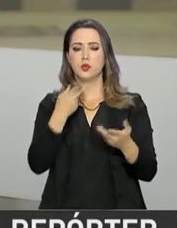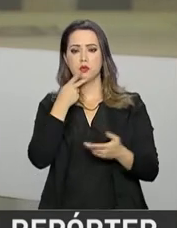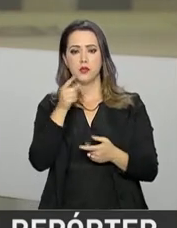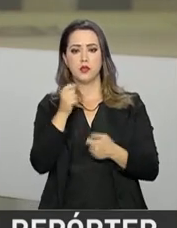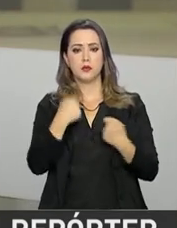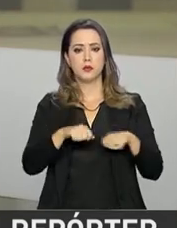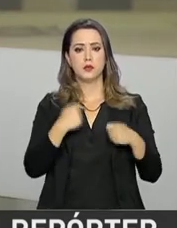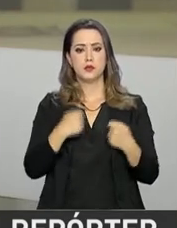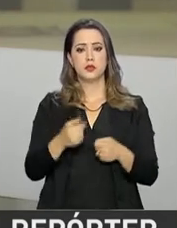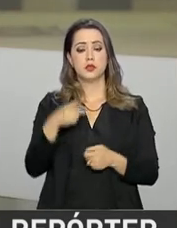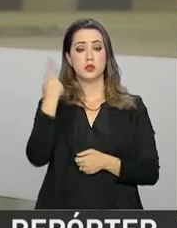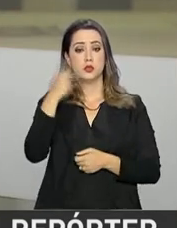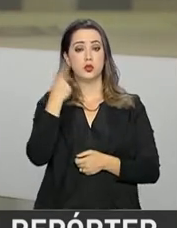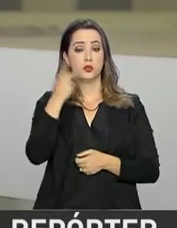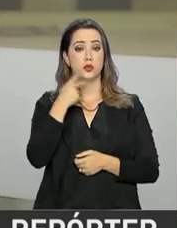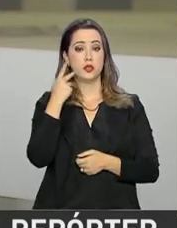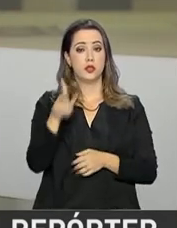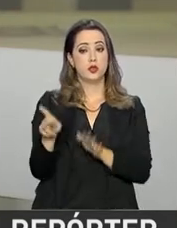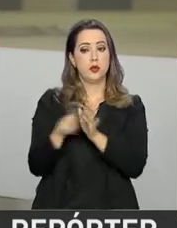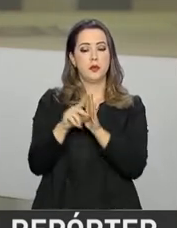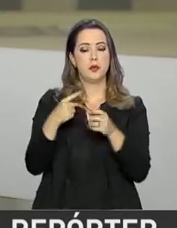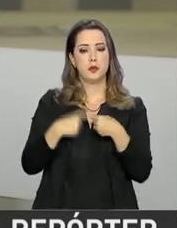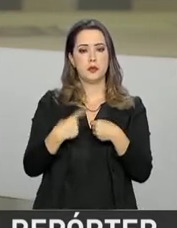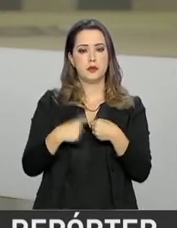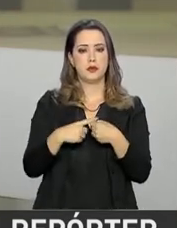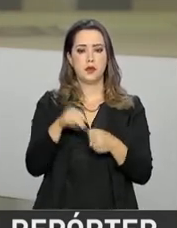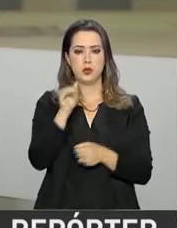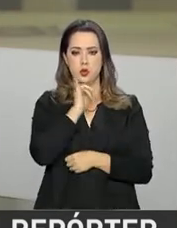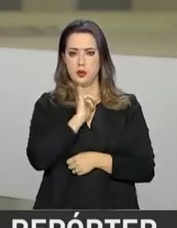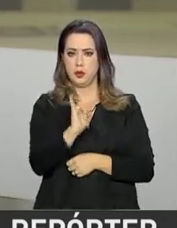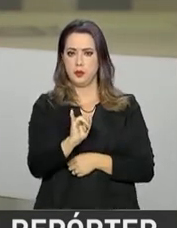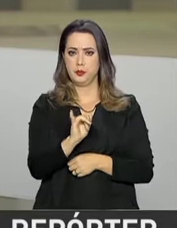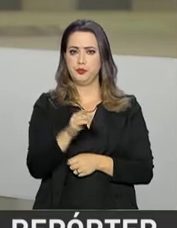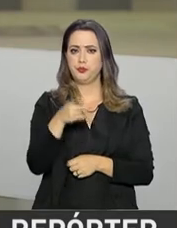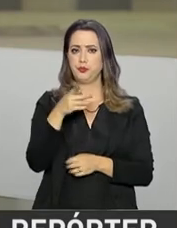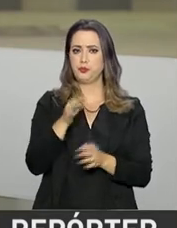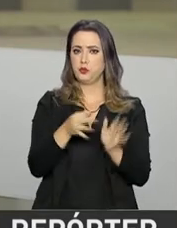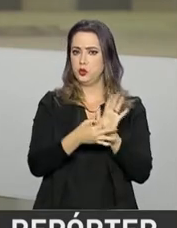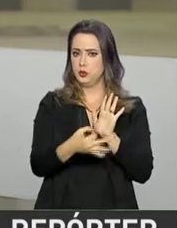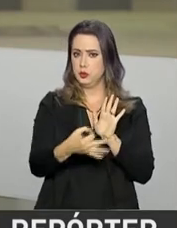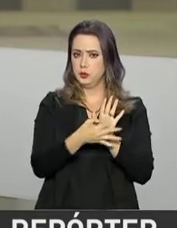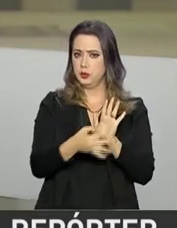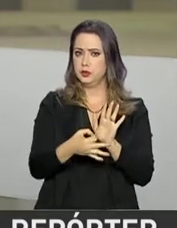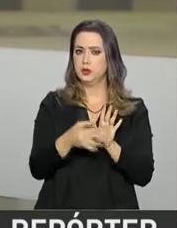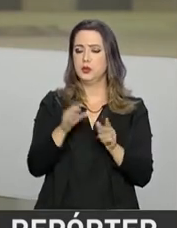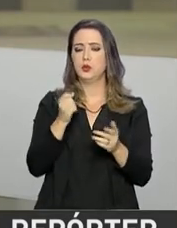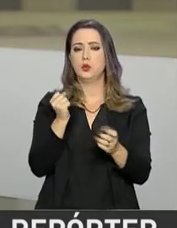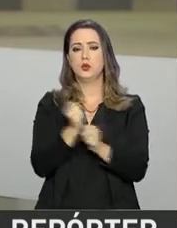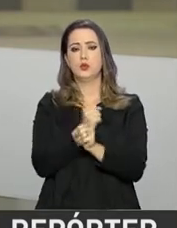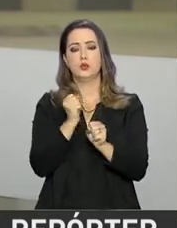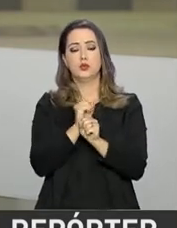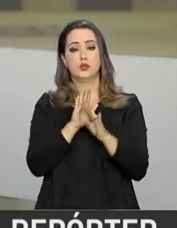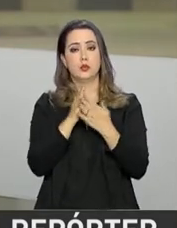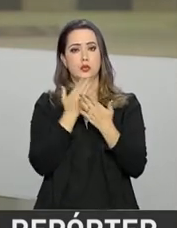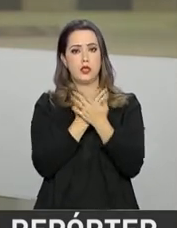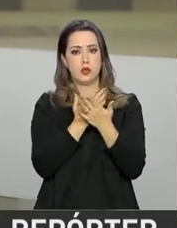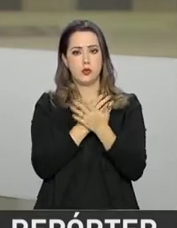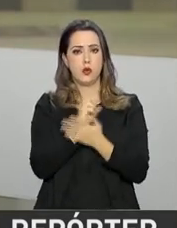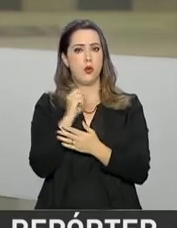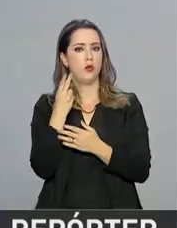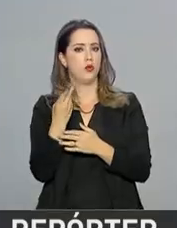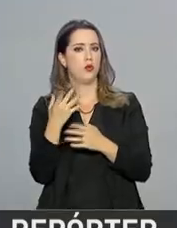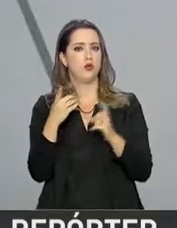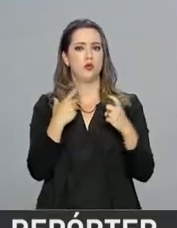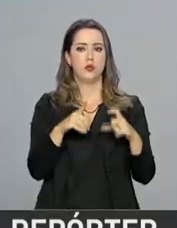de políticas públicas em sua cidade como por exemplo a construção de escolas postos de saúde e áreas de